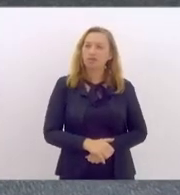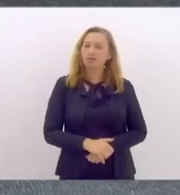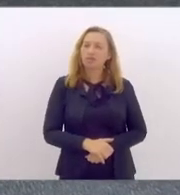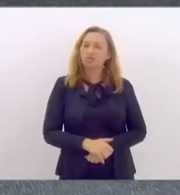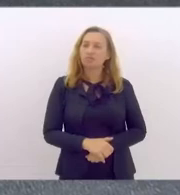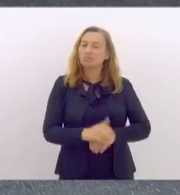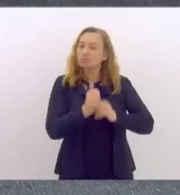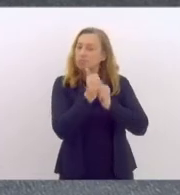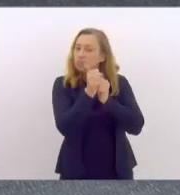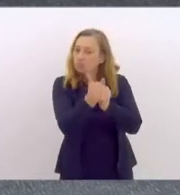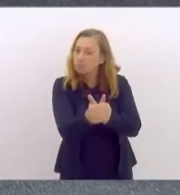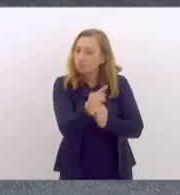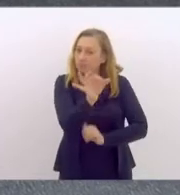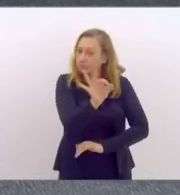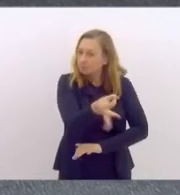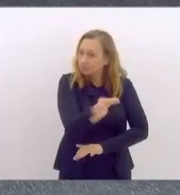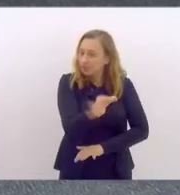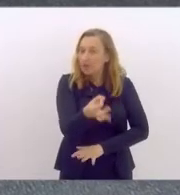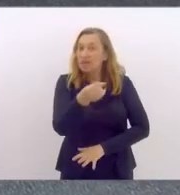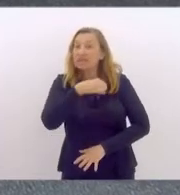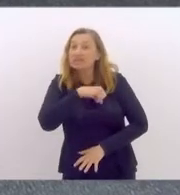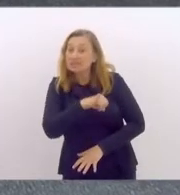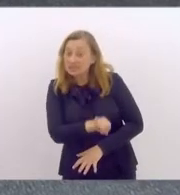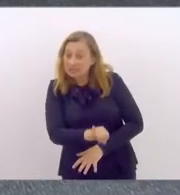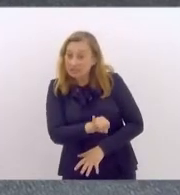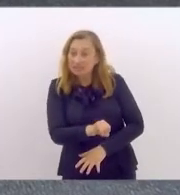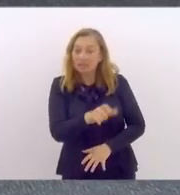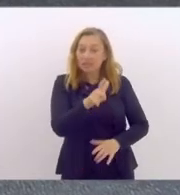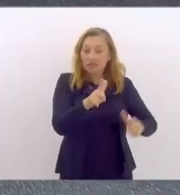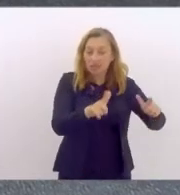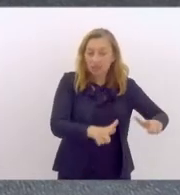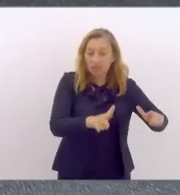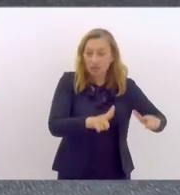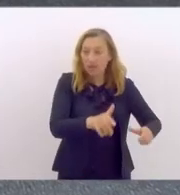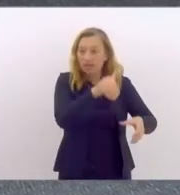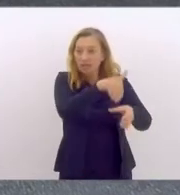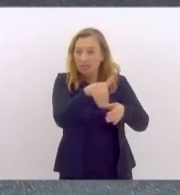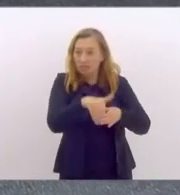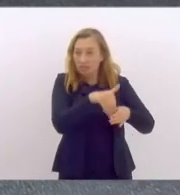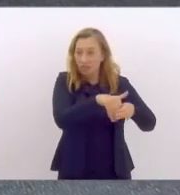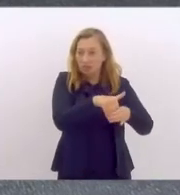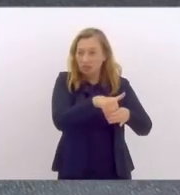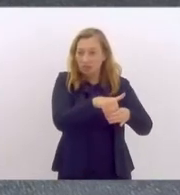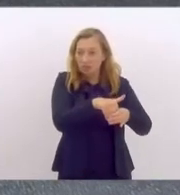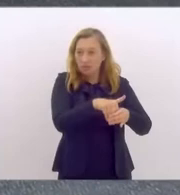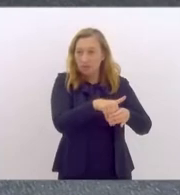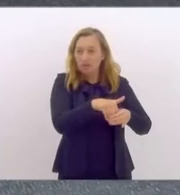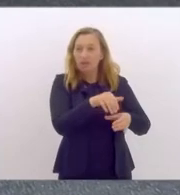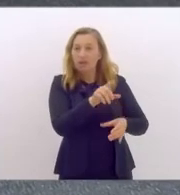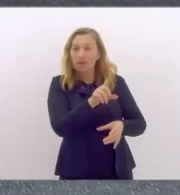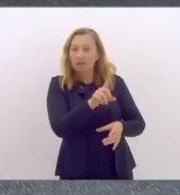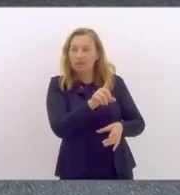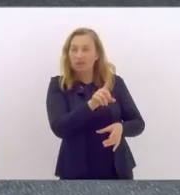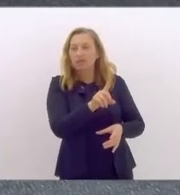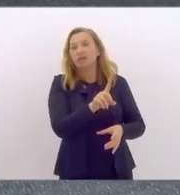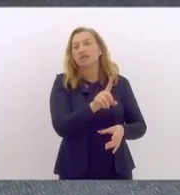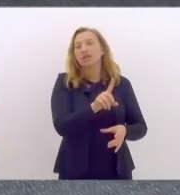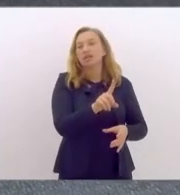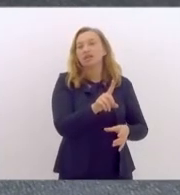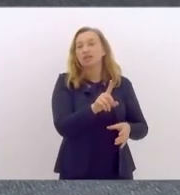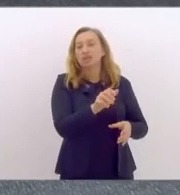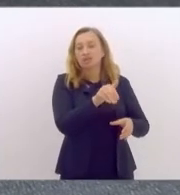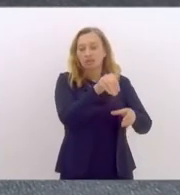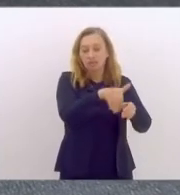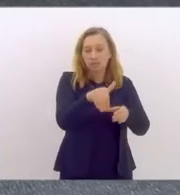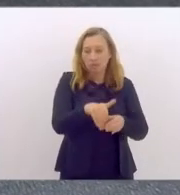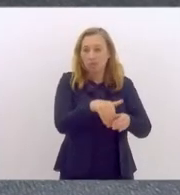ao acompanhamento se aquele aquela sessão tá computada ou não ou se foi o trajada